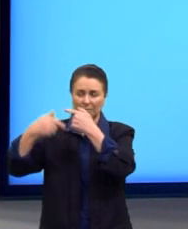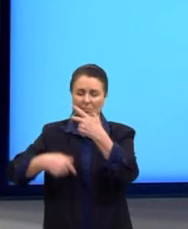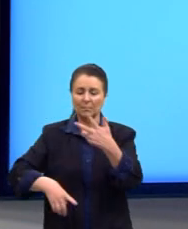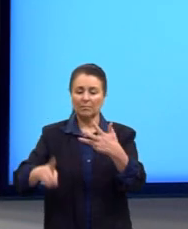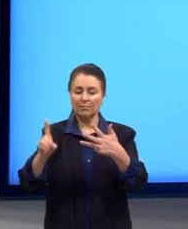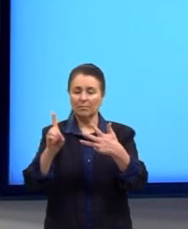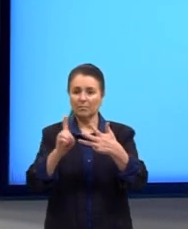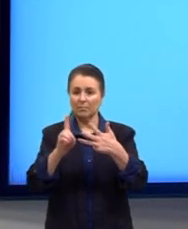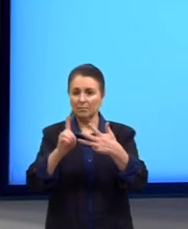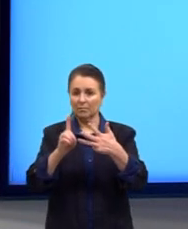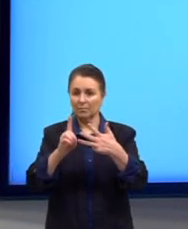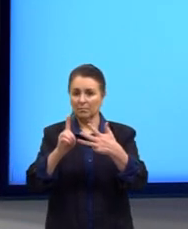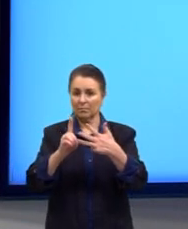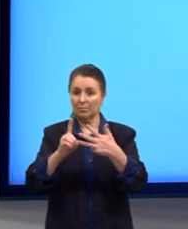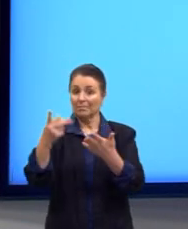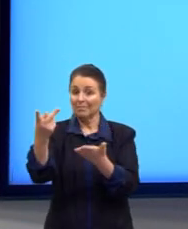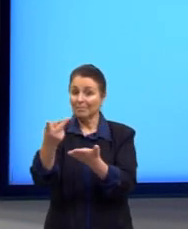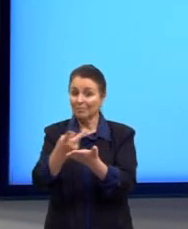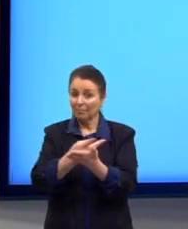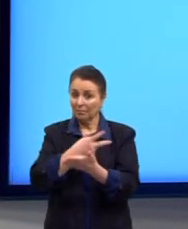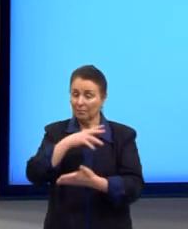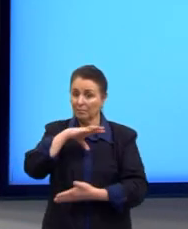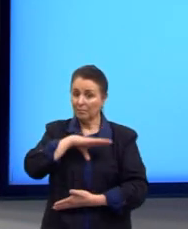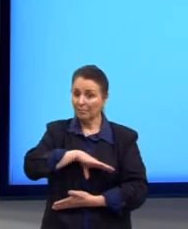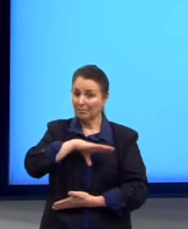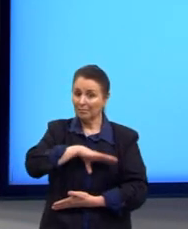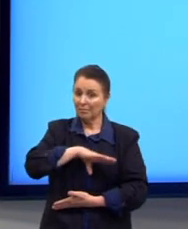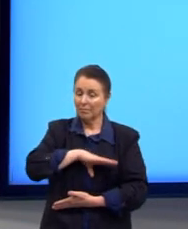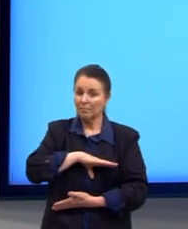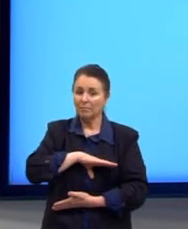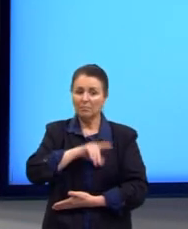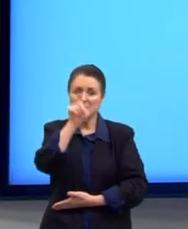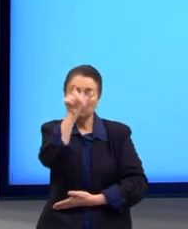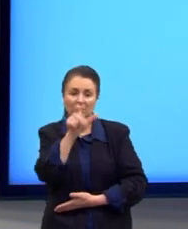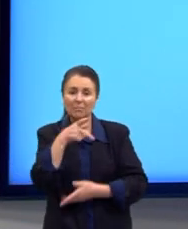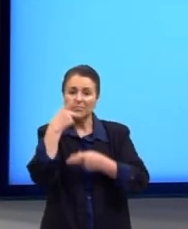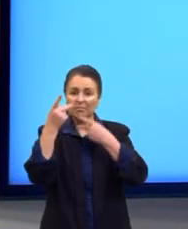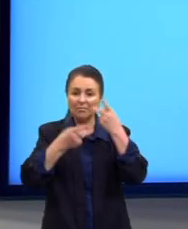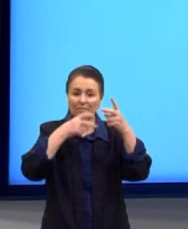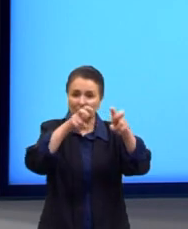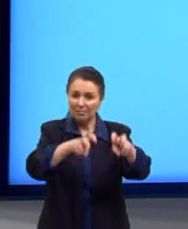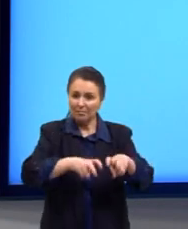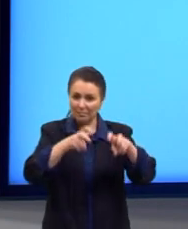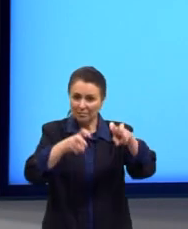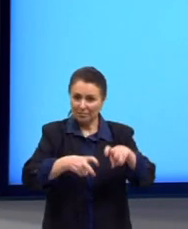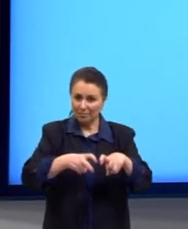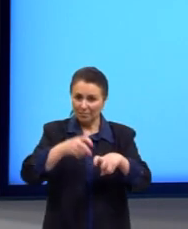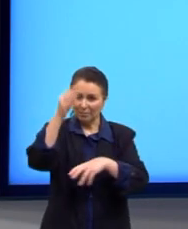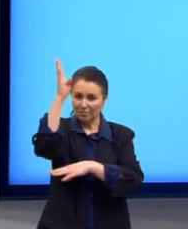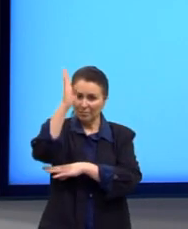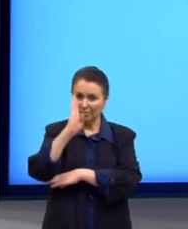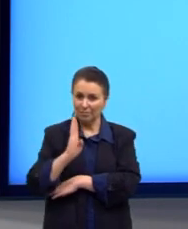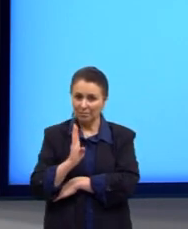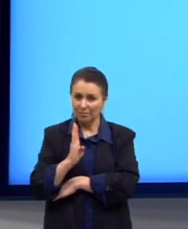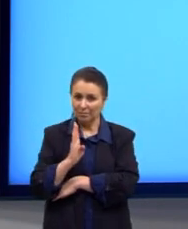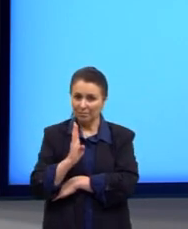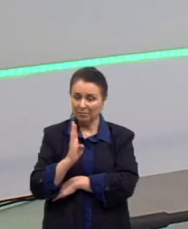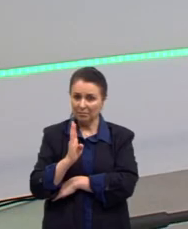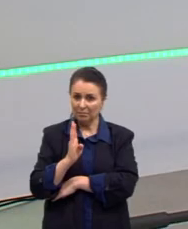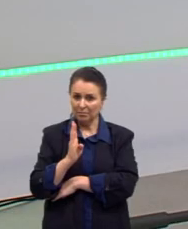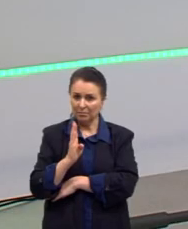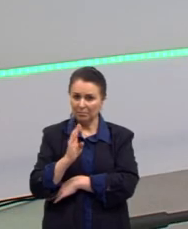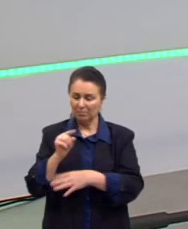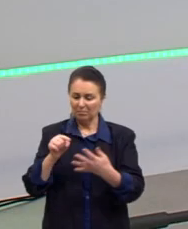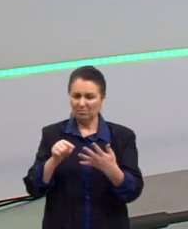incorreção da língua portuguesa quer falar da por pessoas do interior do Brasil será que é